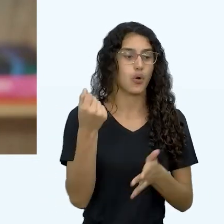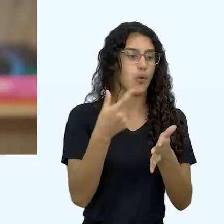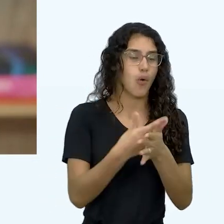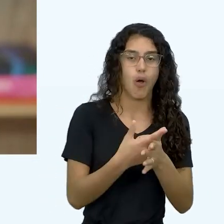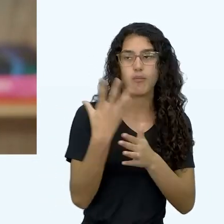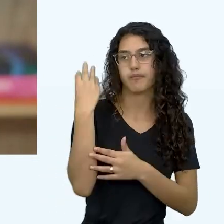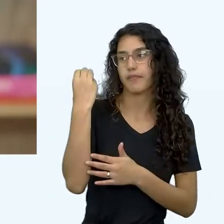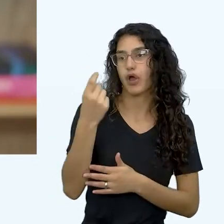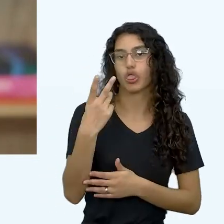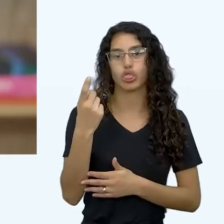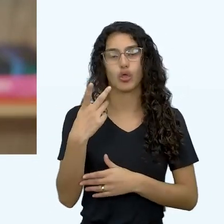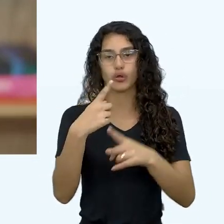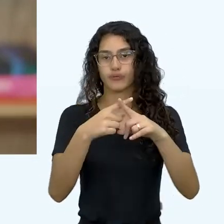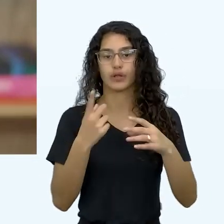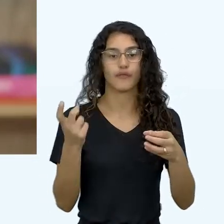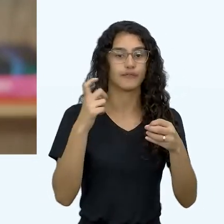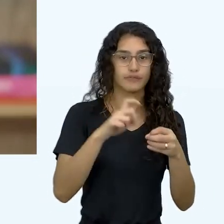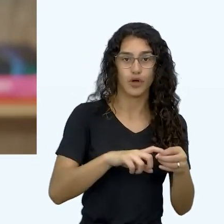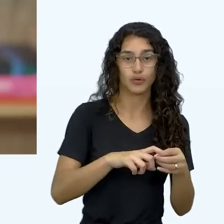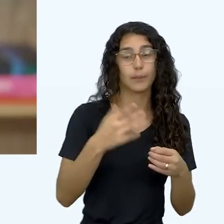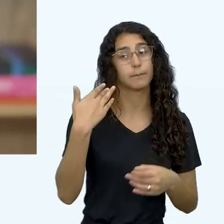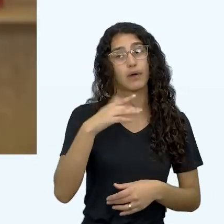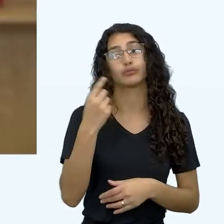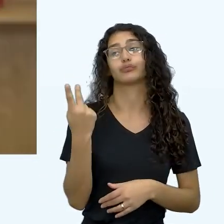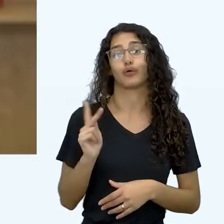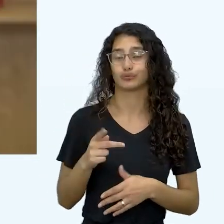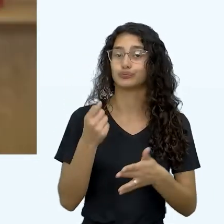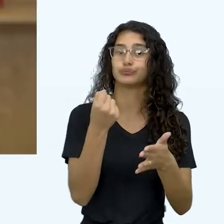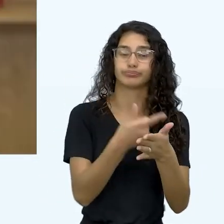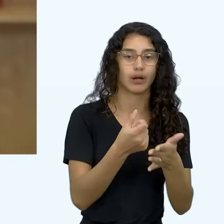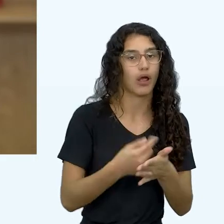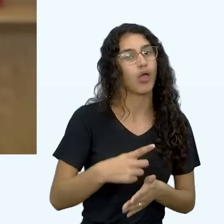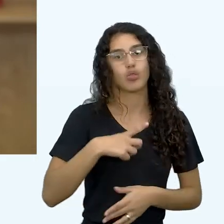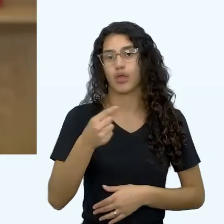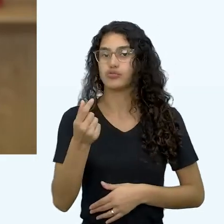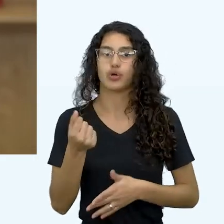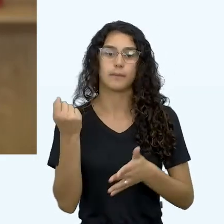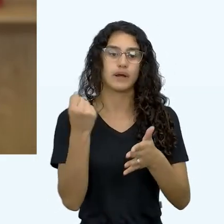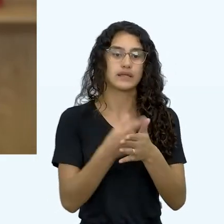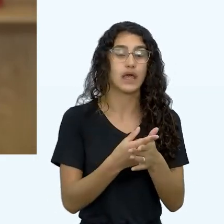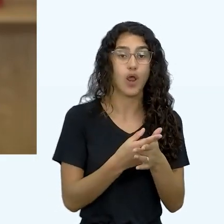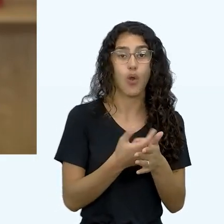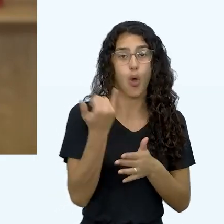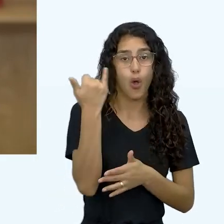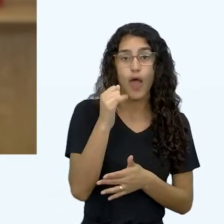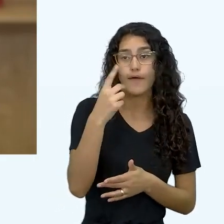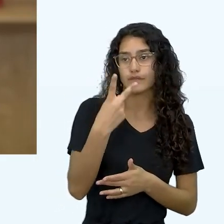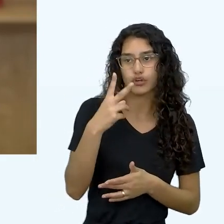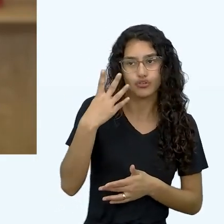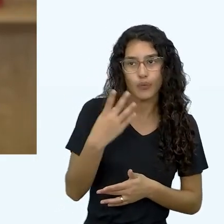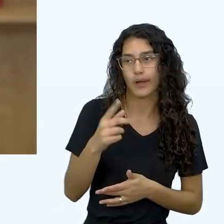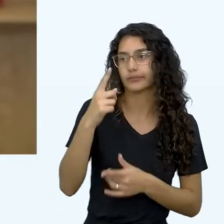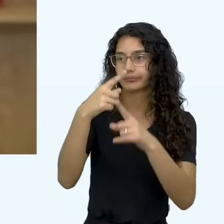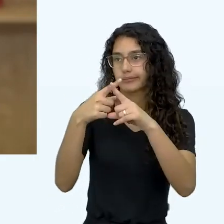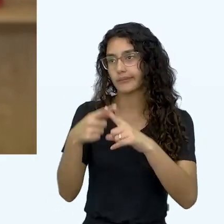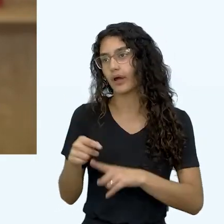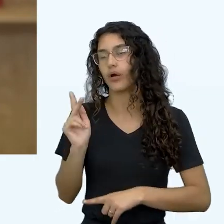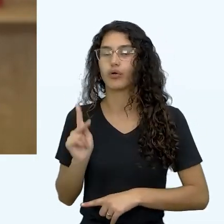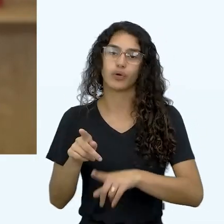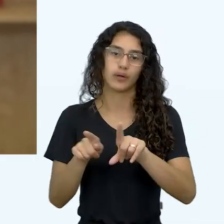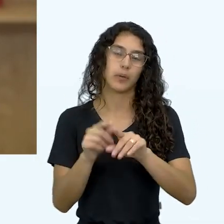12 meses. Voltam da viagem, tem mais 11 parcelas para pagar. Não tem dinheiro, parcelam um iPhone em 24 vezes. E assim